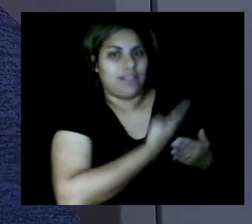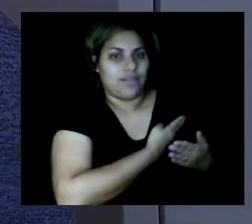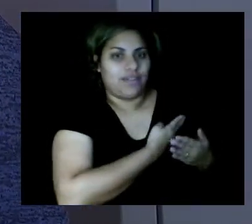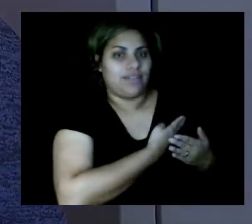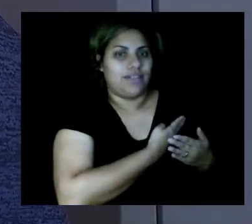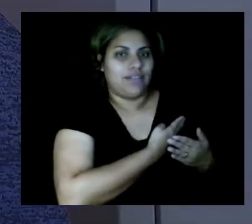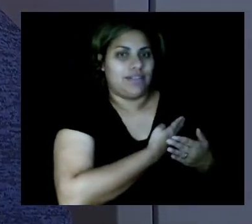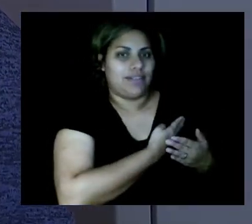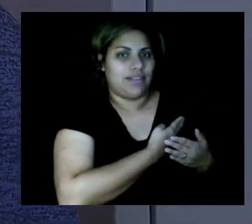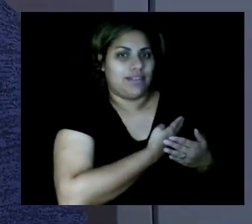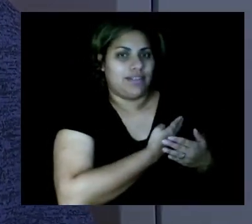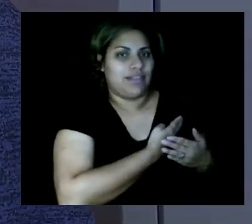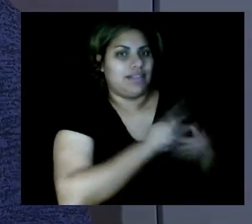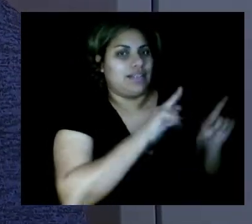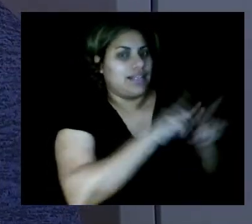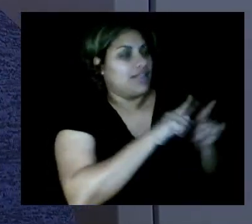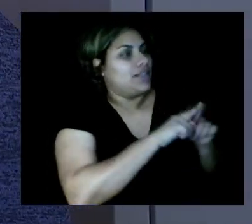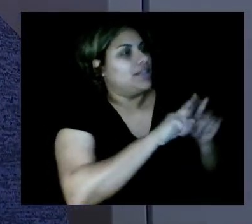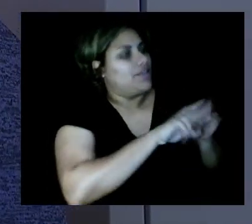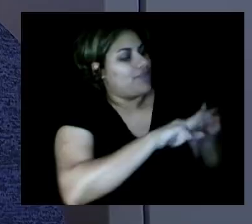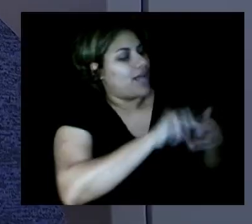Eu fiz atividades